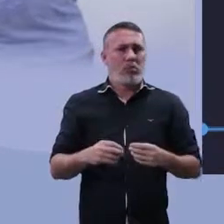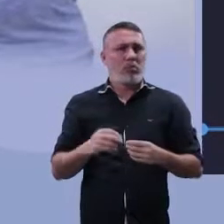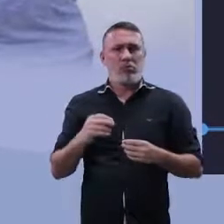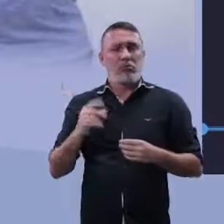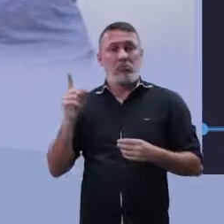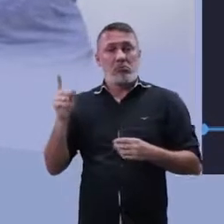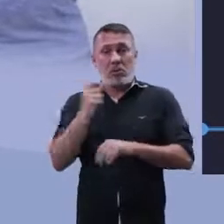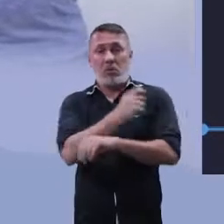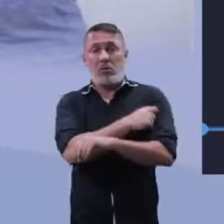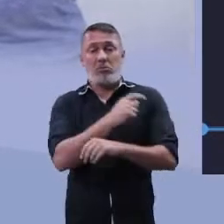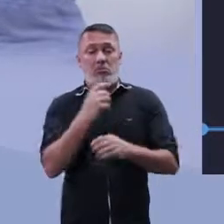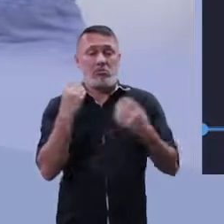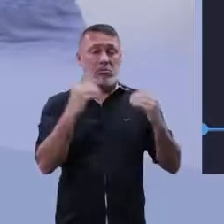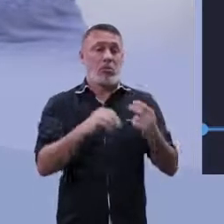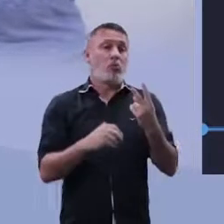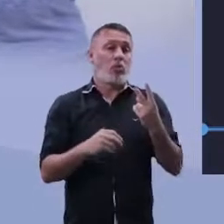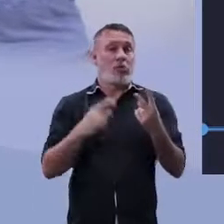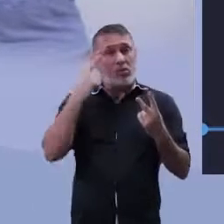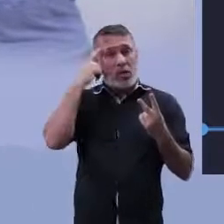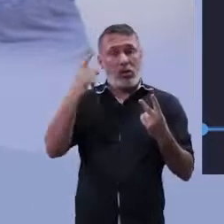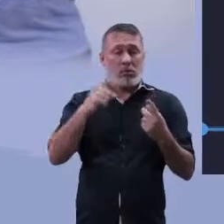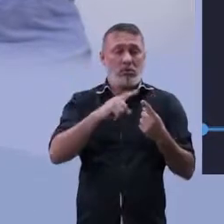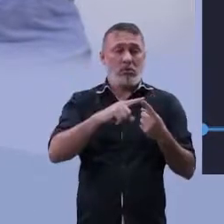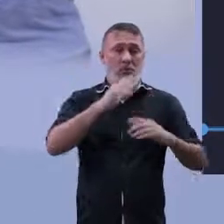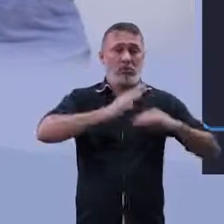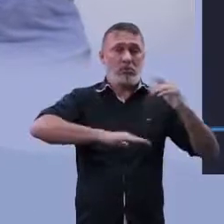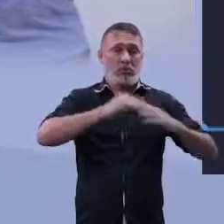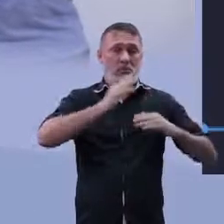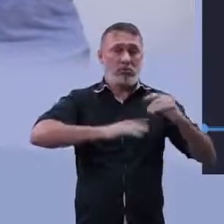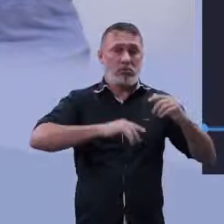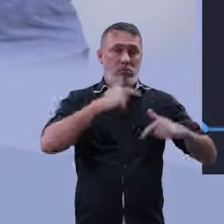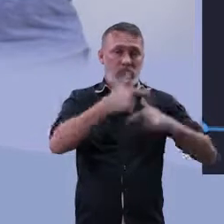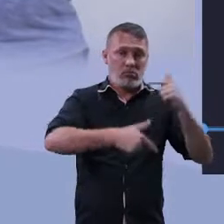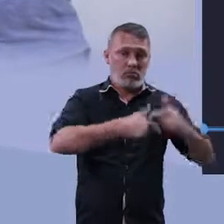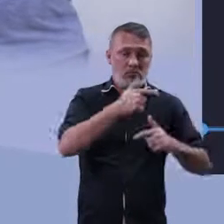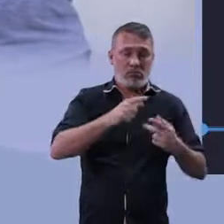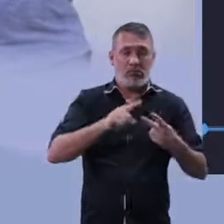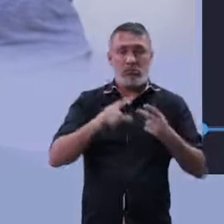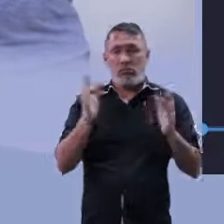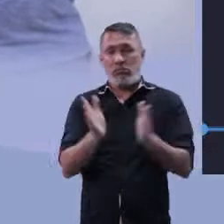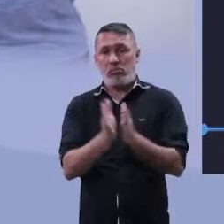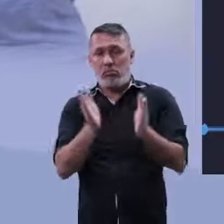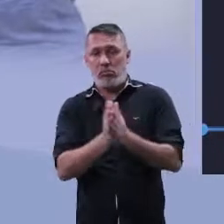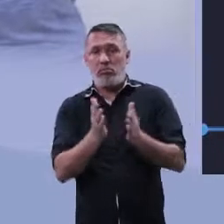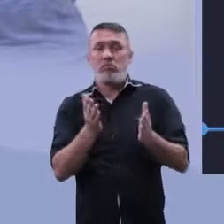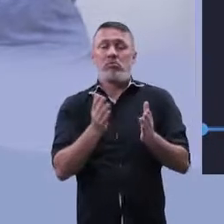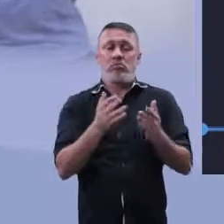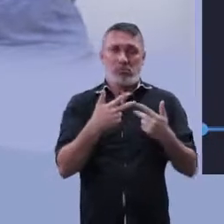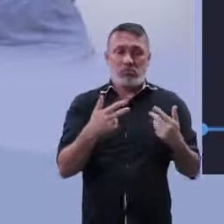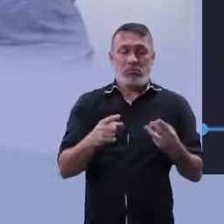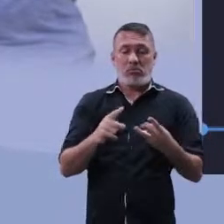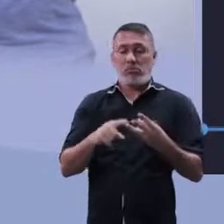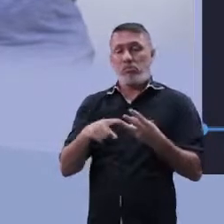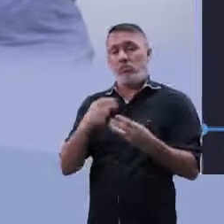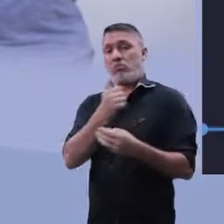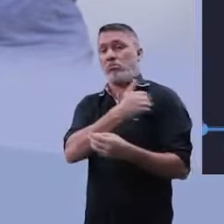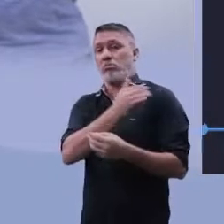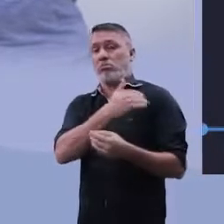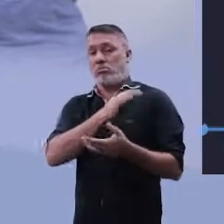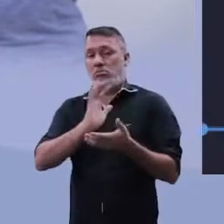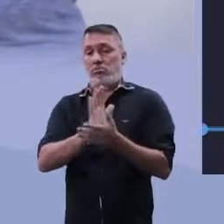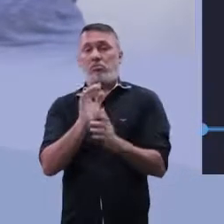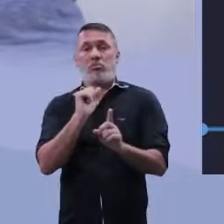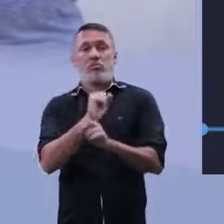a redação em duas ideias. Olha, mão de obra e miséria, na verdade são três, né? E preconceito